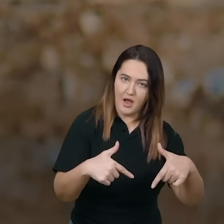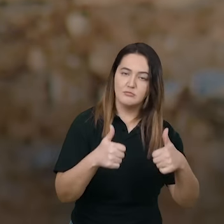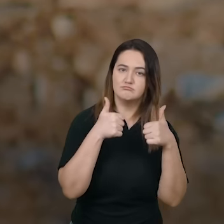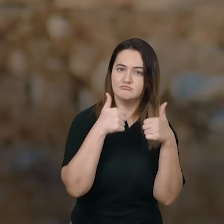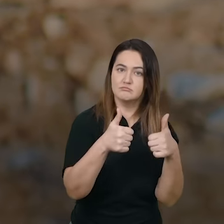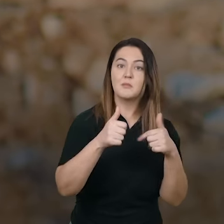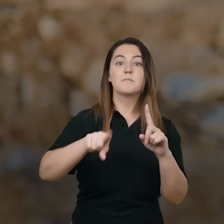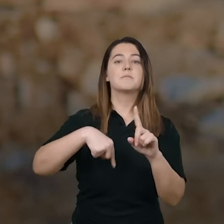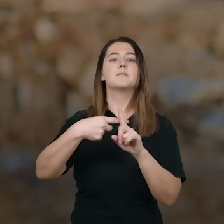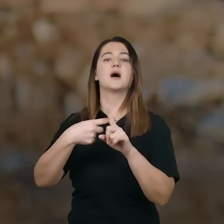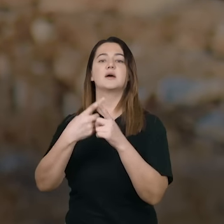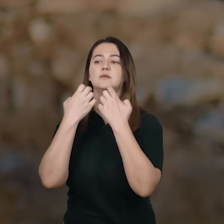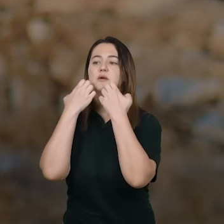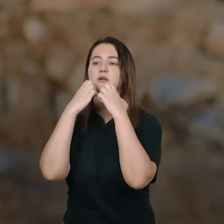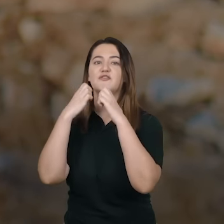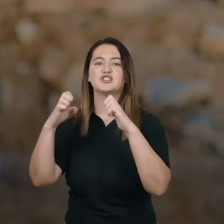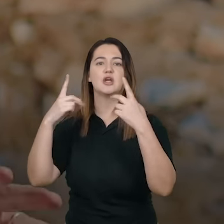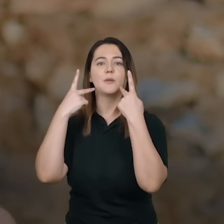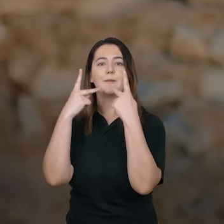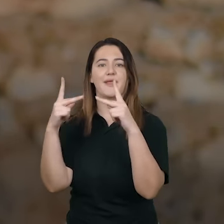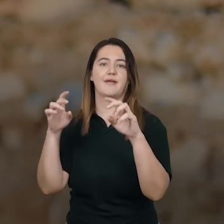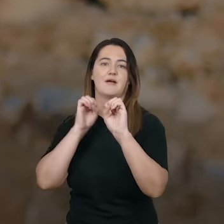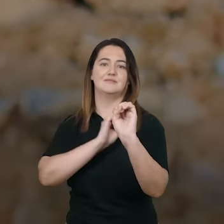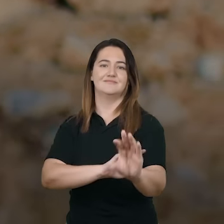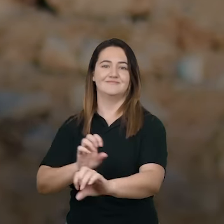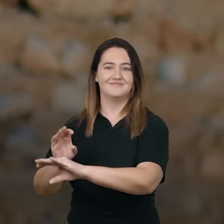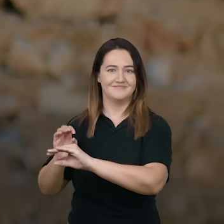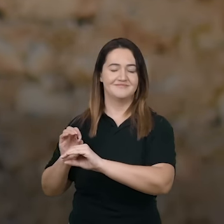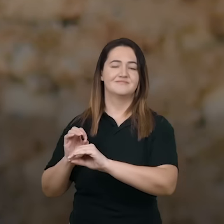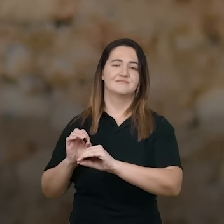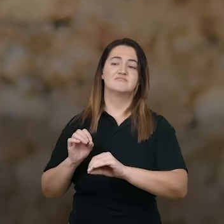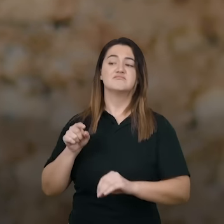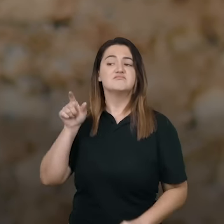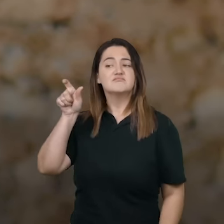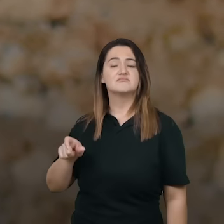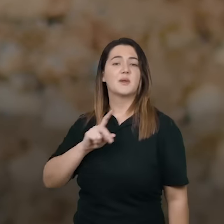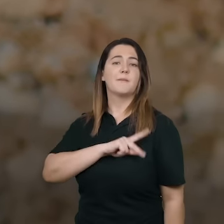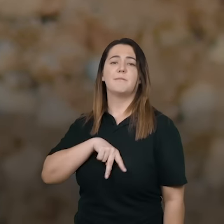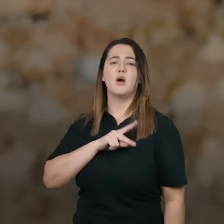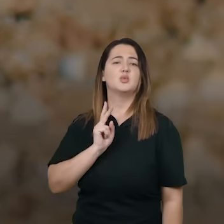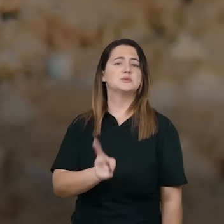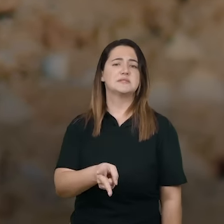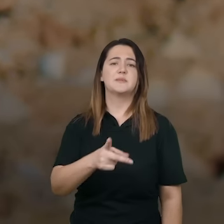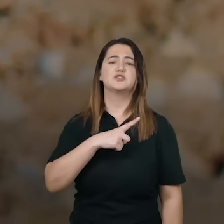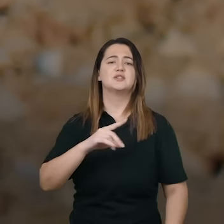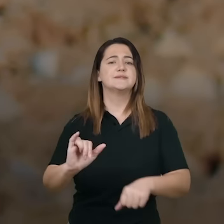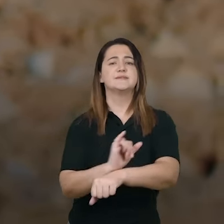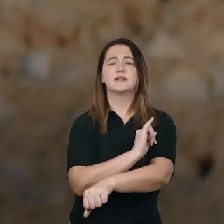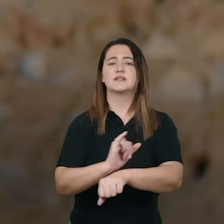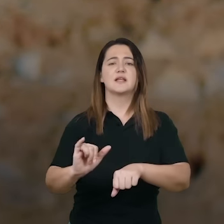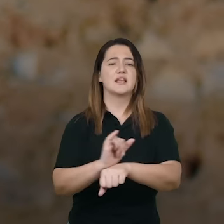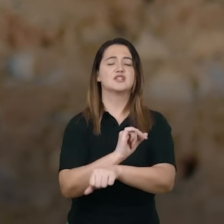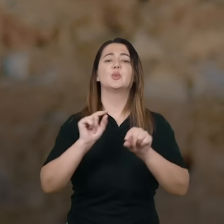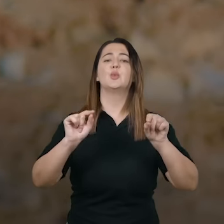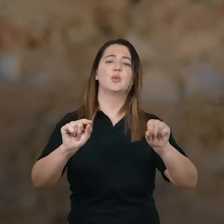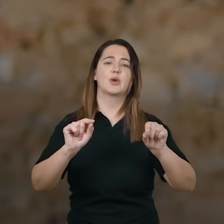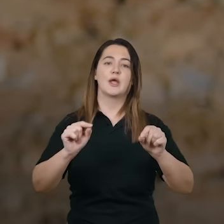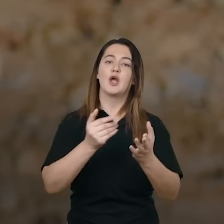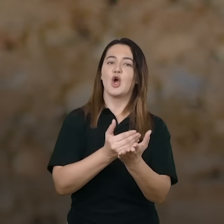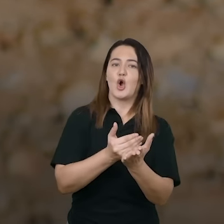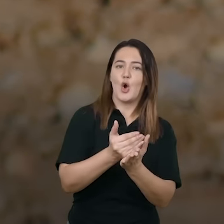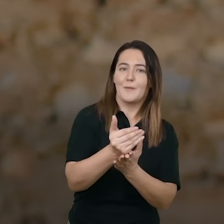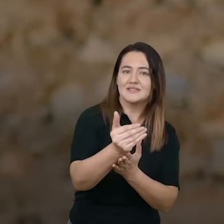ele ficou pensando: como eu farei isso? A sua estratégia sempre era a mesma. Nós já mostramos essa estratégia em outros programas. Paulo